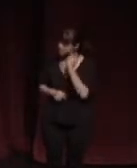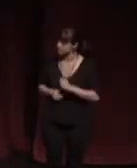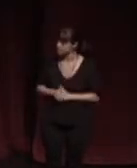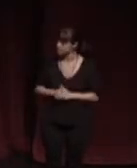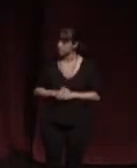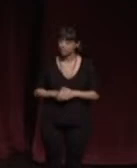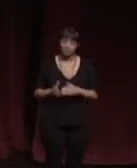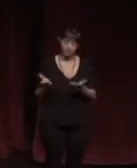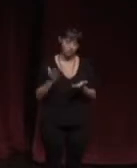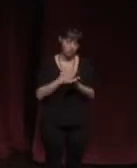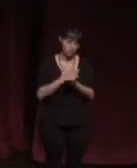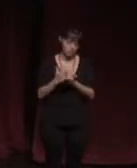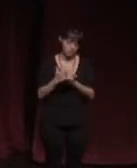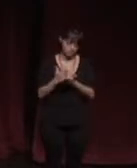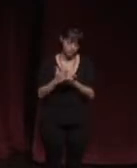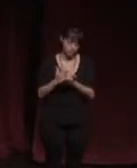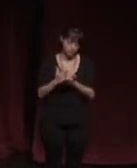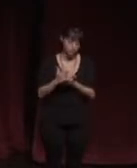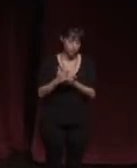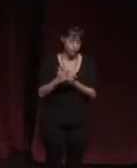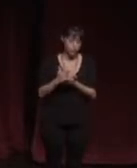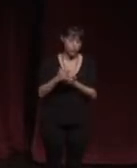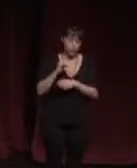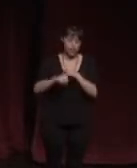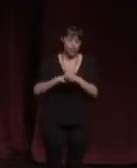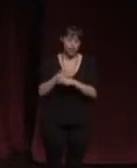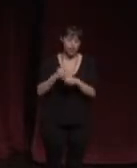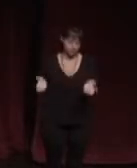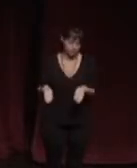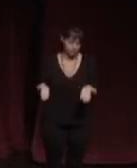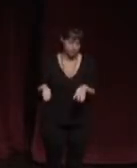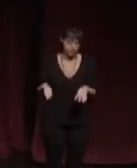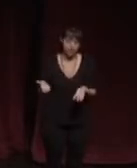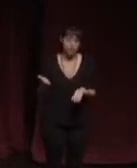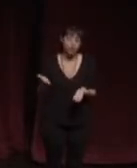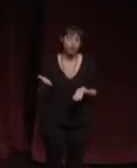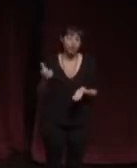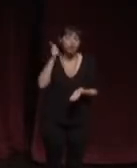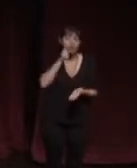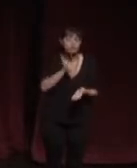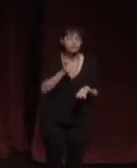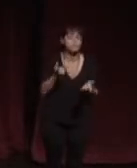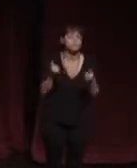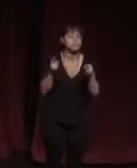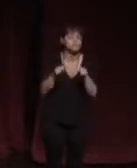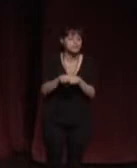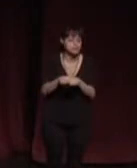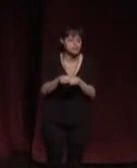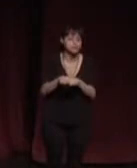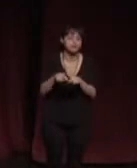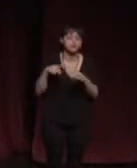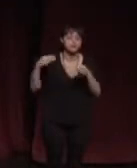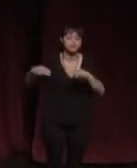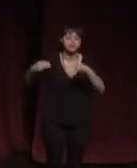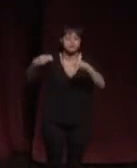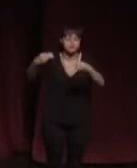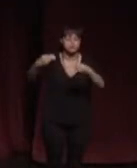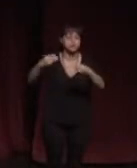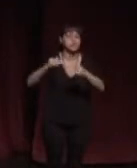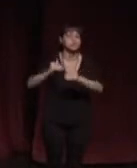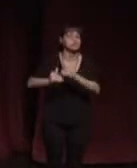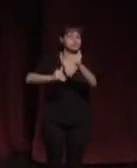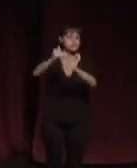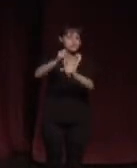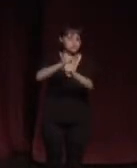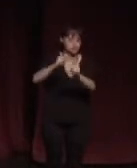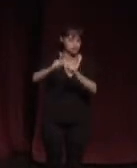no início deste ano, a gente conseguiu começar uma parceria com o Ministério do Desenvolvimento Social para mandar